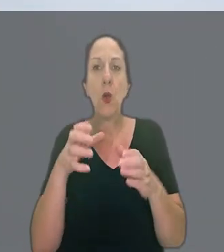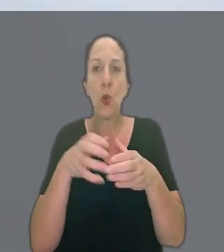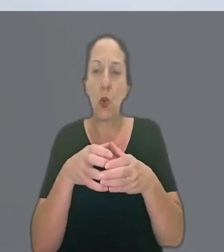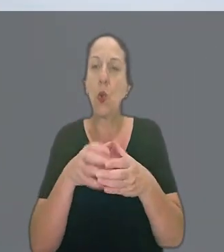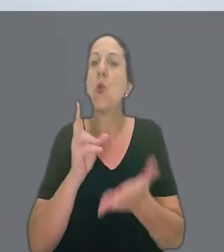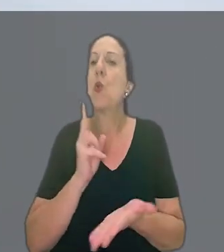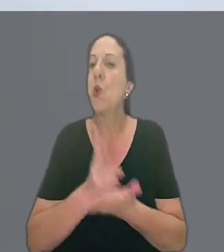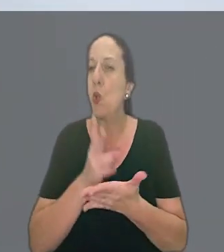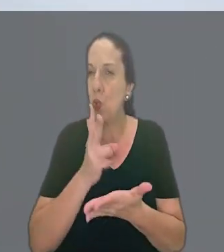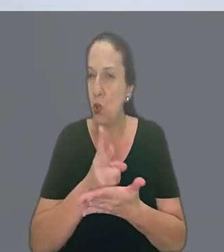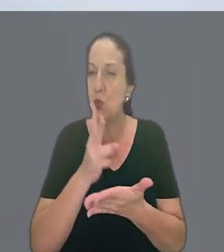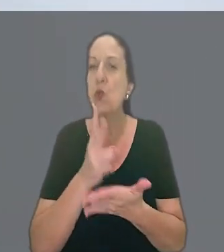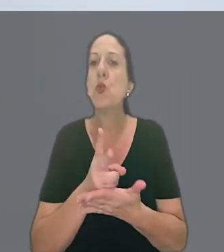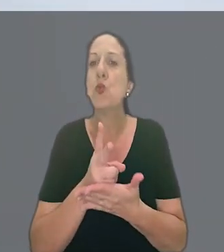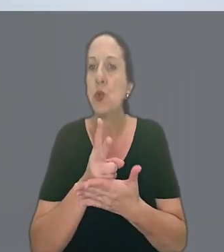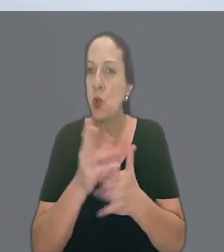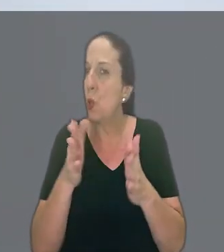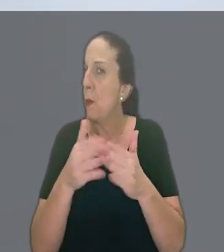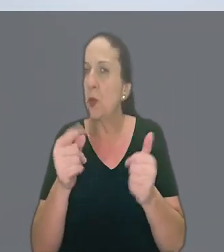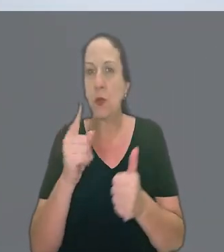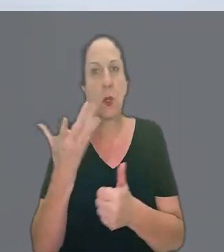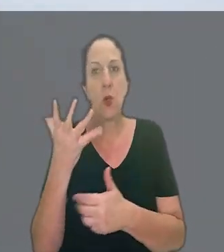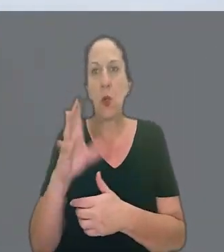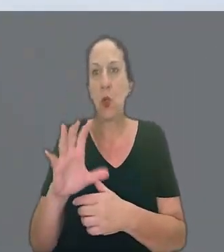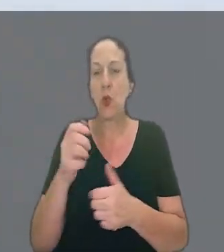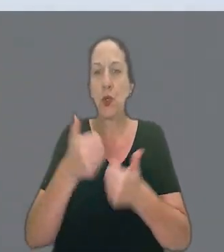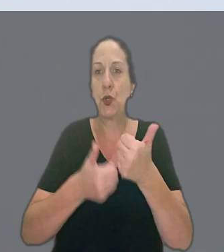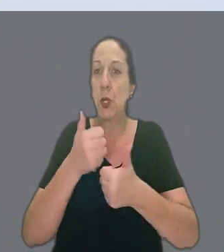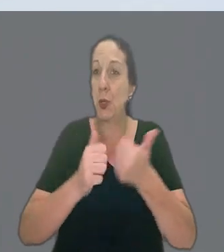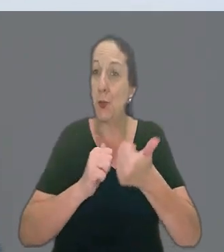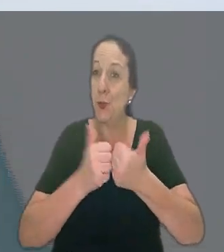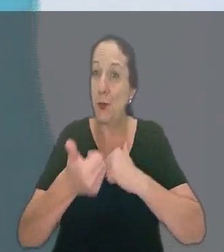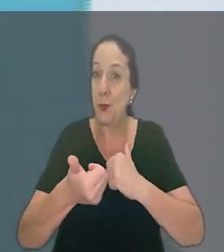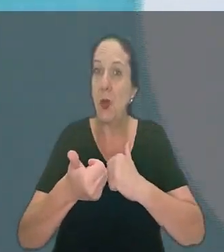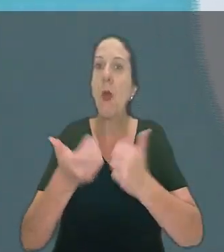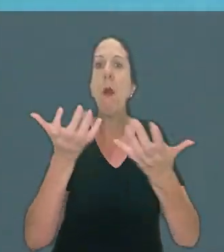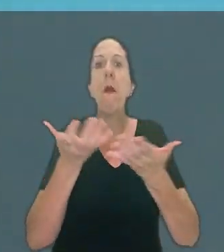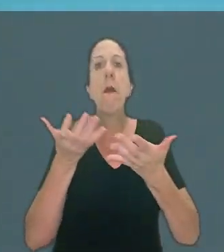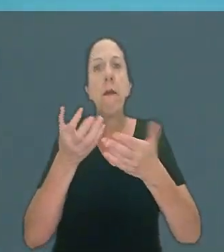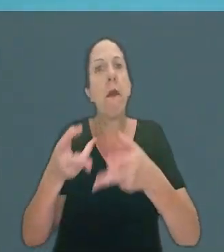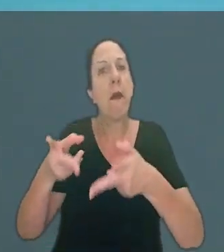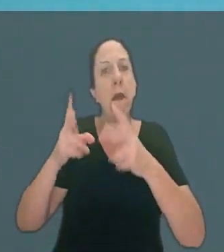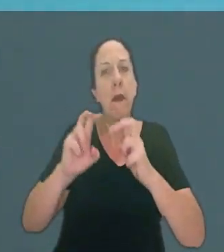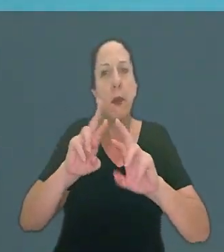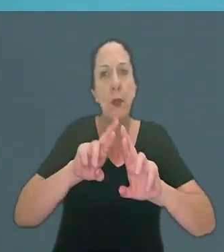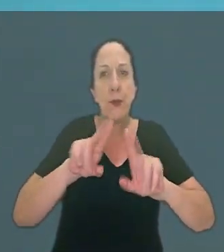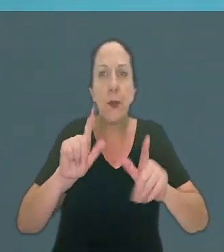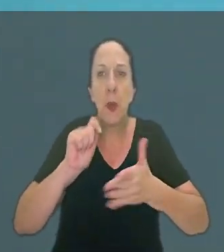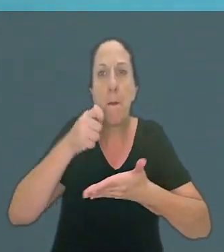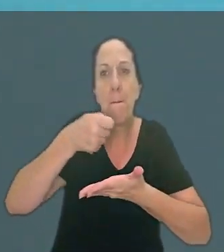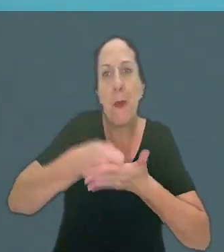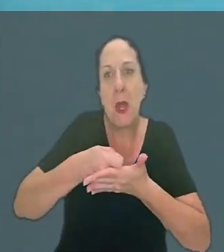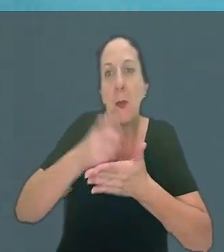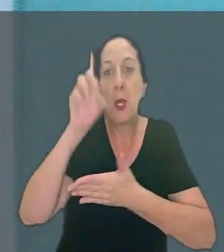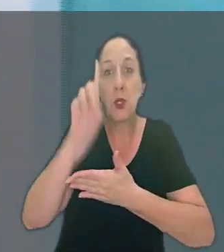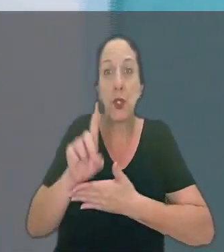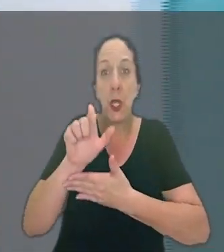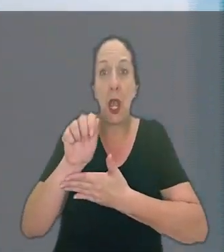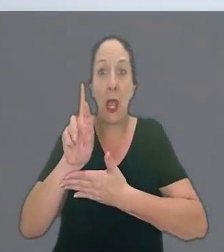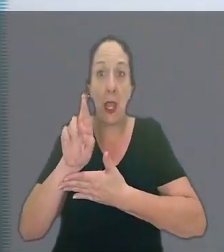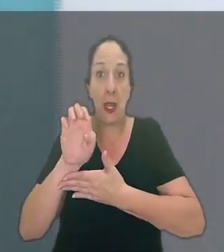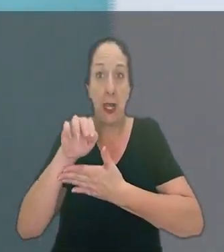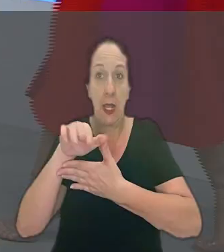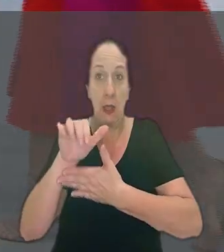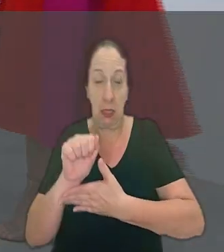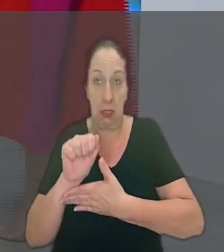A 8ª turma manteve a improcedência do pedido de um jogador de futebol que pretendia receber diferenças no pagamento de direito